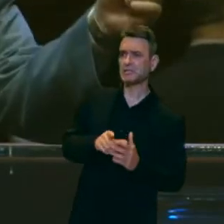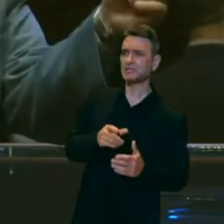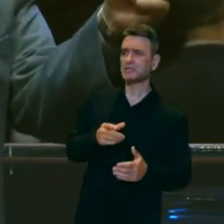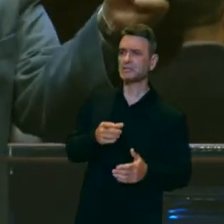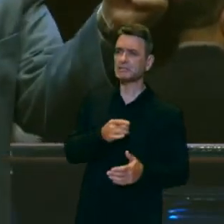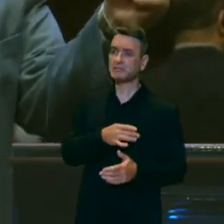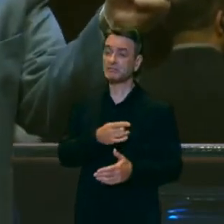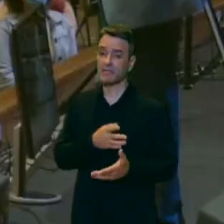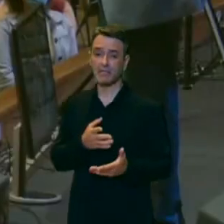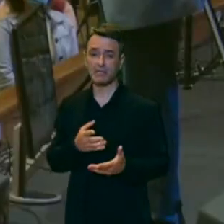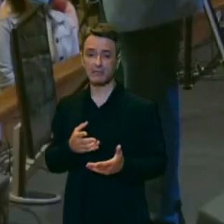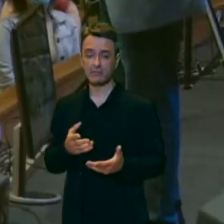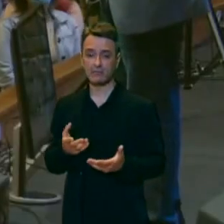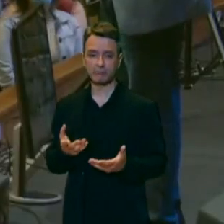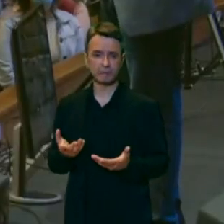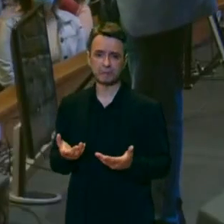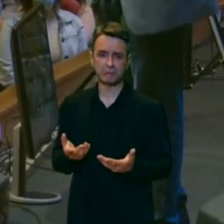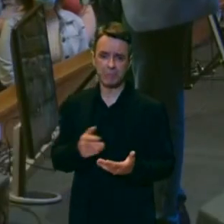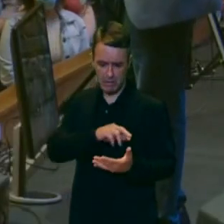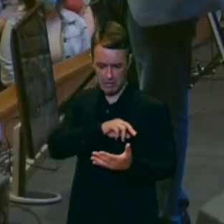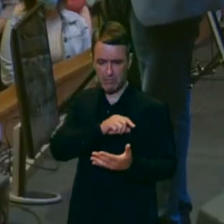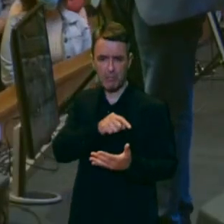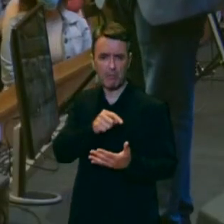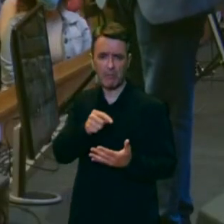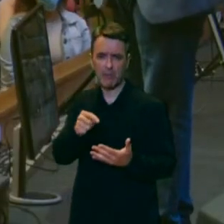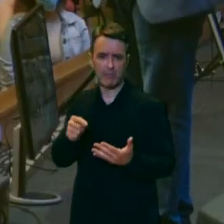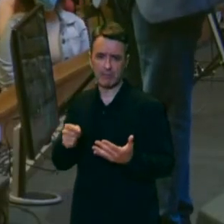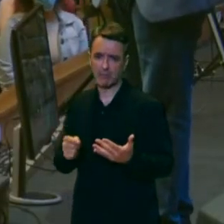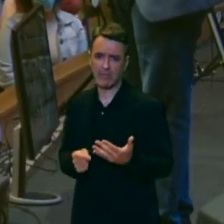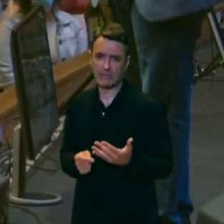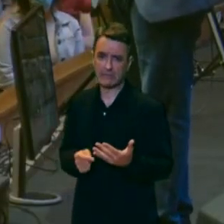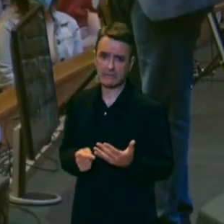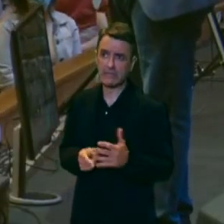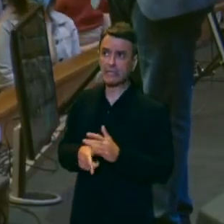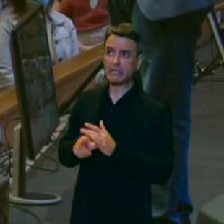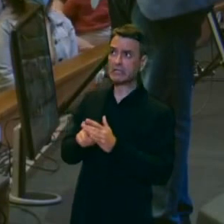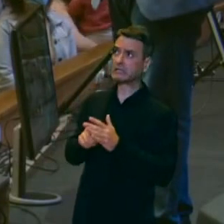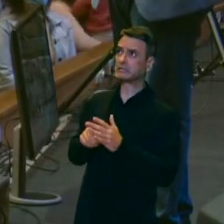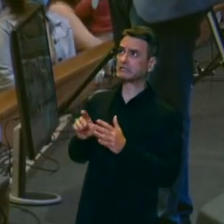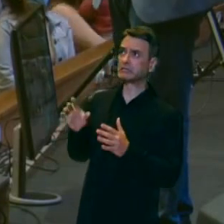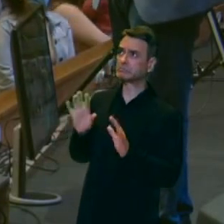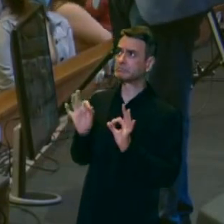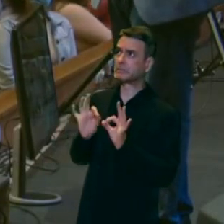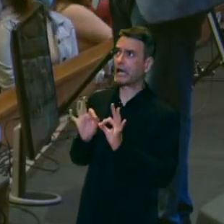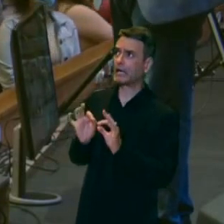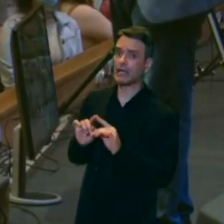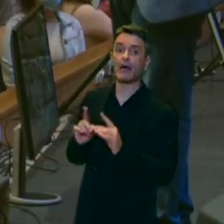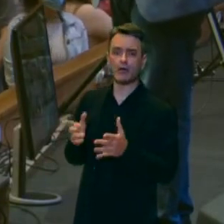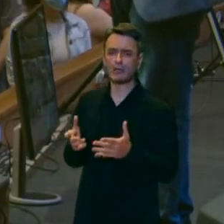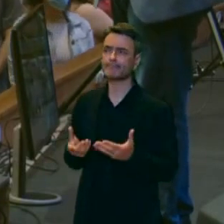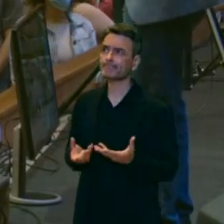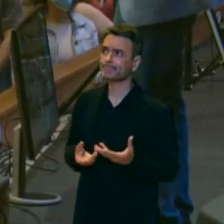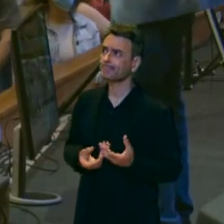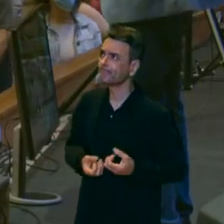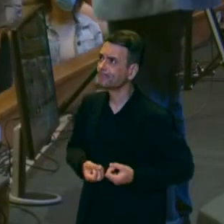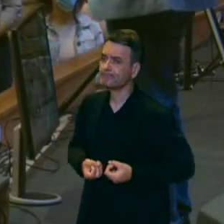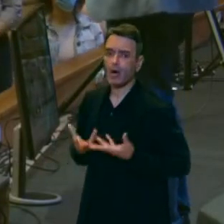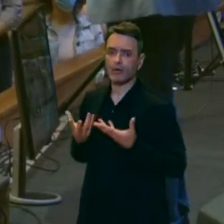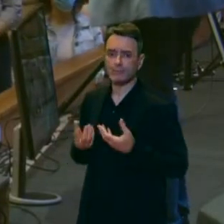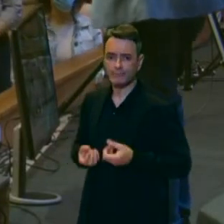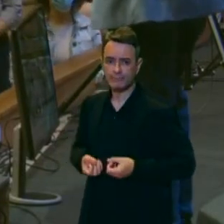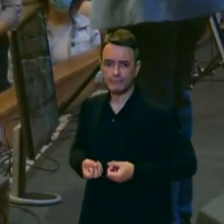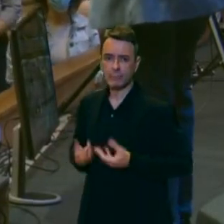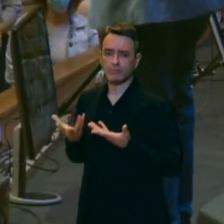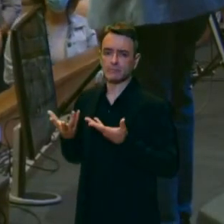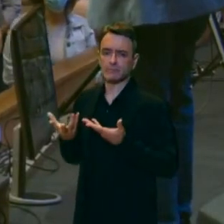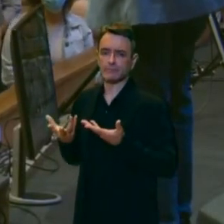lá o que, e eu não ouvi a tua voz. Então fala isso para Ele. Quais são as áreas específicas da vida